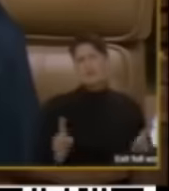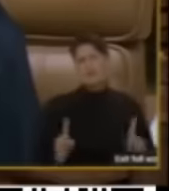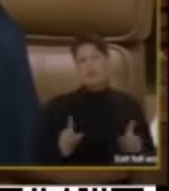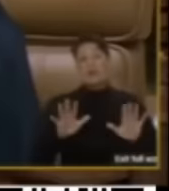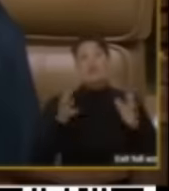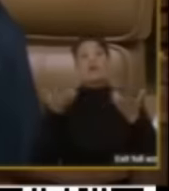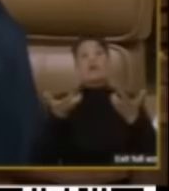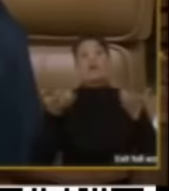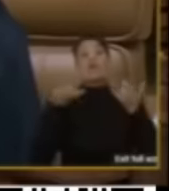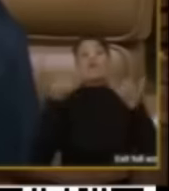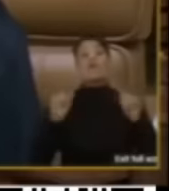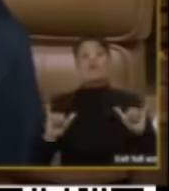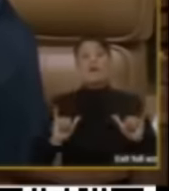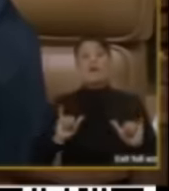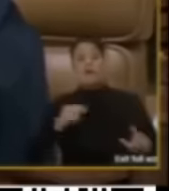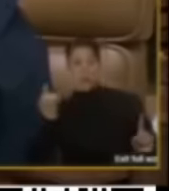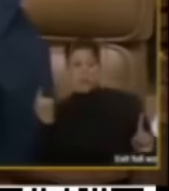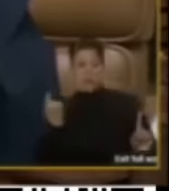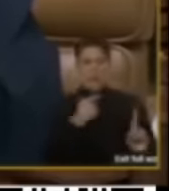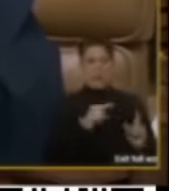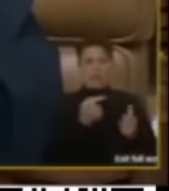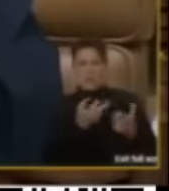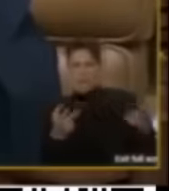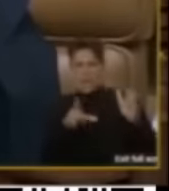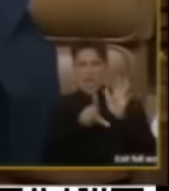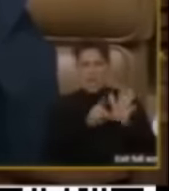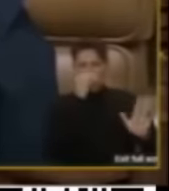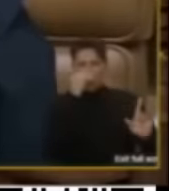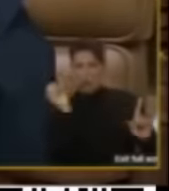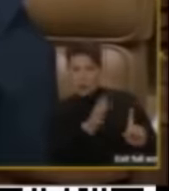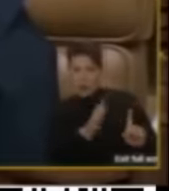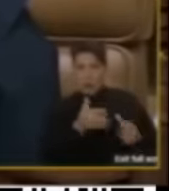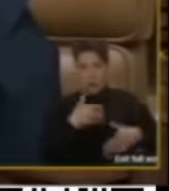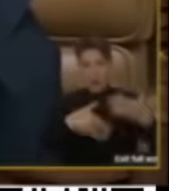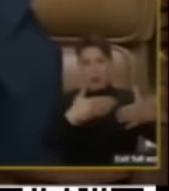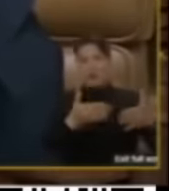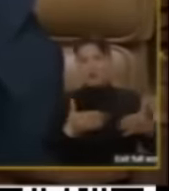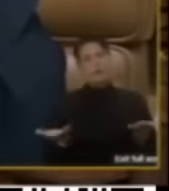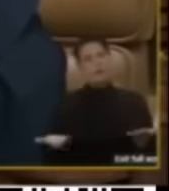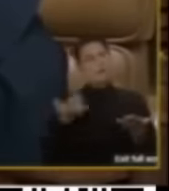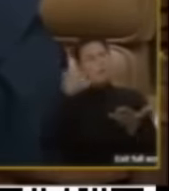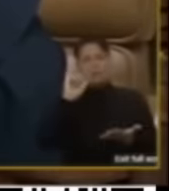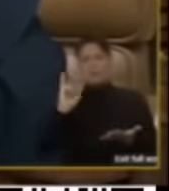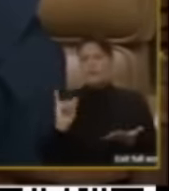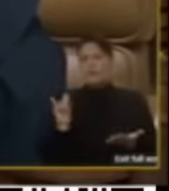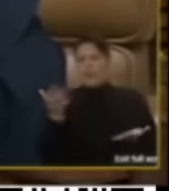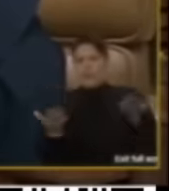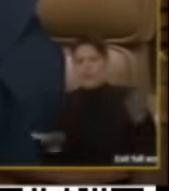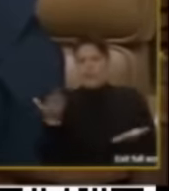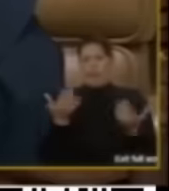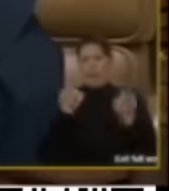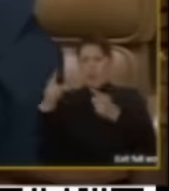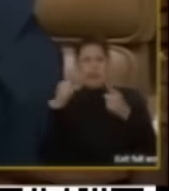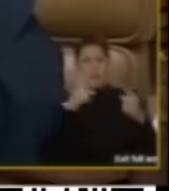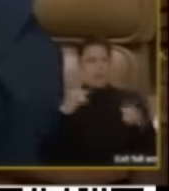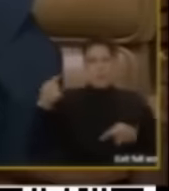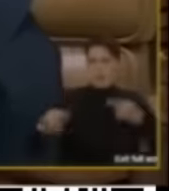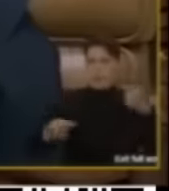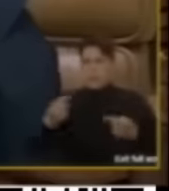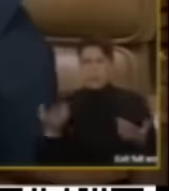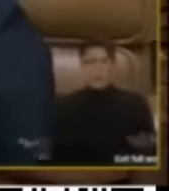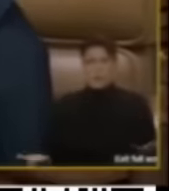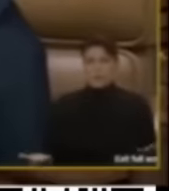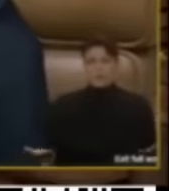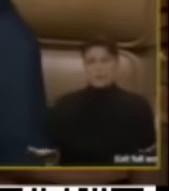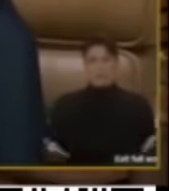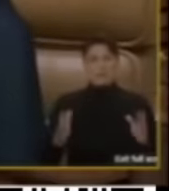as provas que eram evidentes, não teria porquê ter acontecido tudo o que aconteceu com relação à Lava Jato.